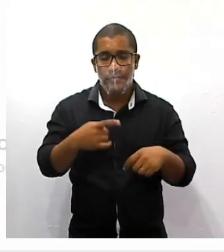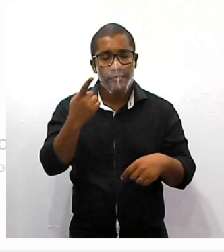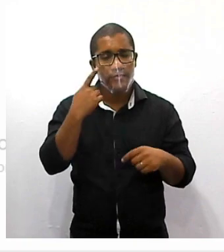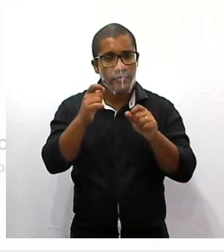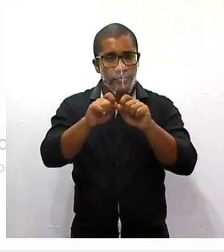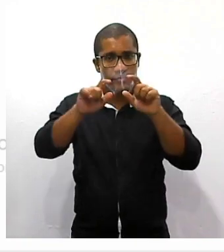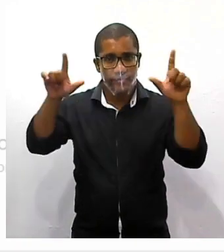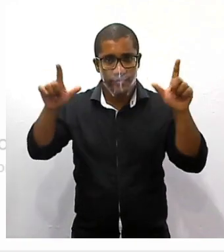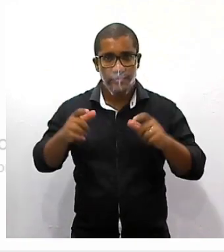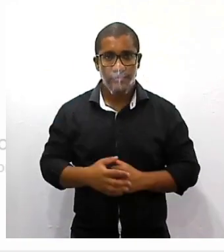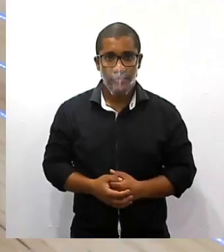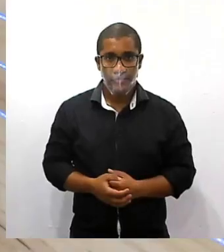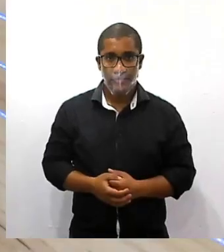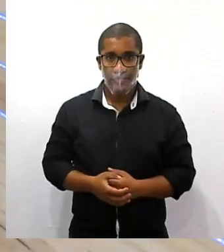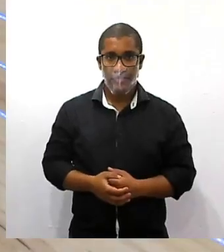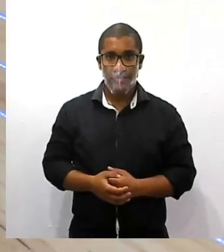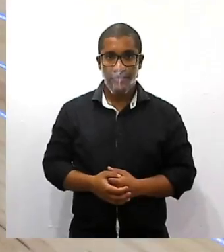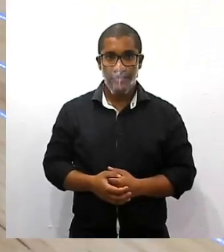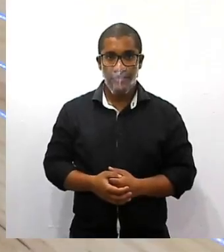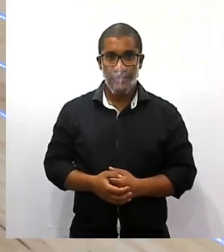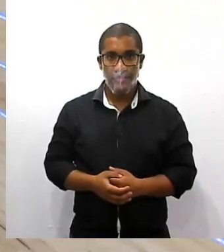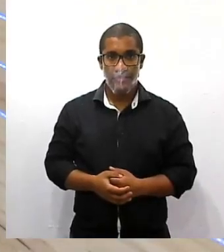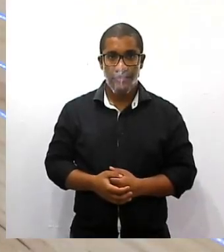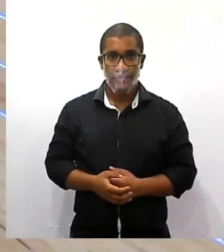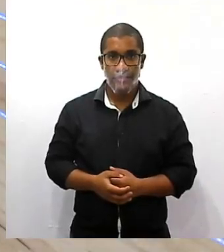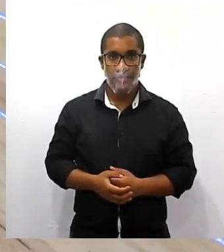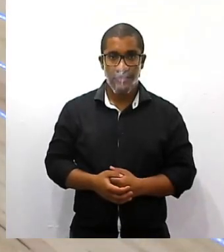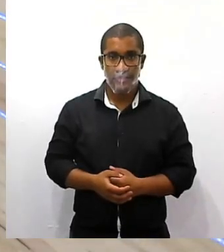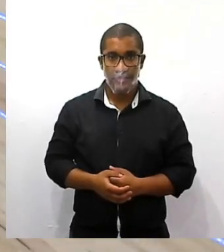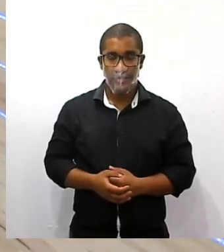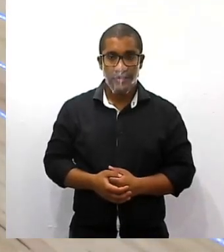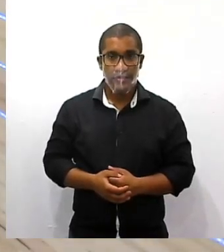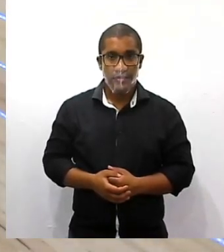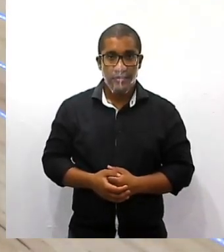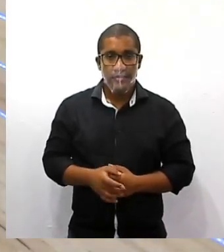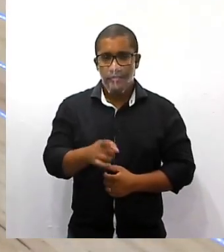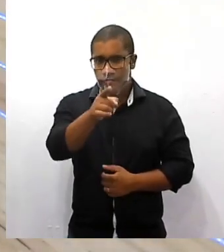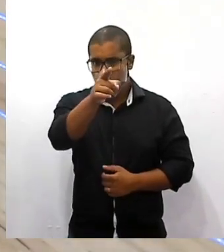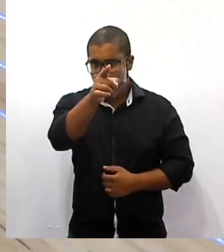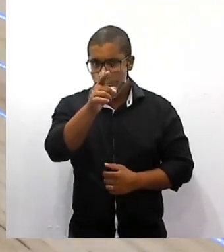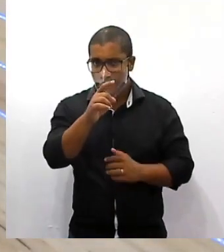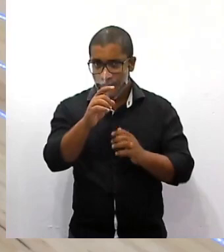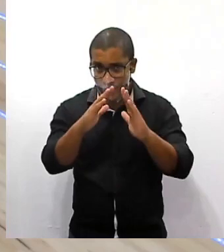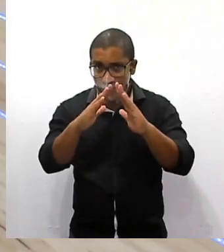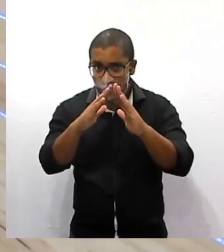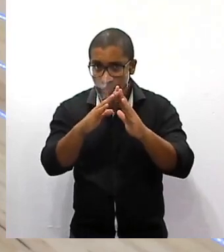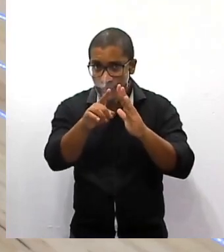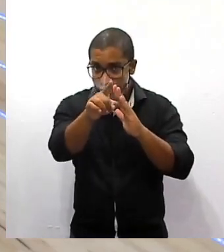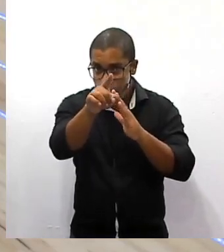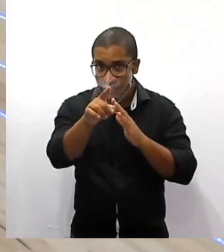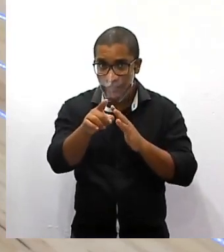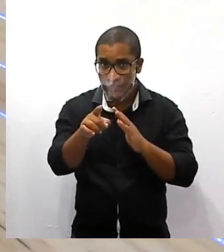Betinho. Puxa para mim, Betinho. Puxa para mim, Betinho. Meu aluno, você que está em casa. Se você